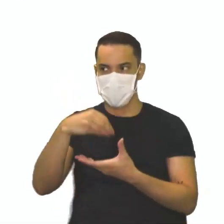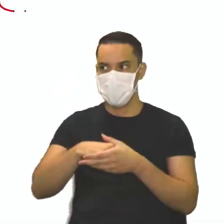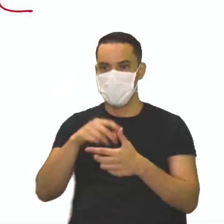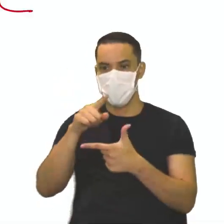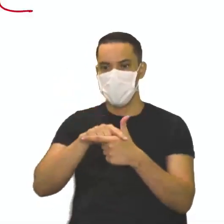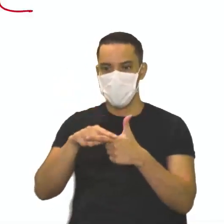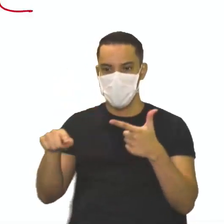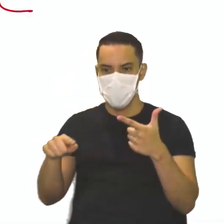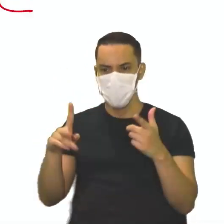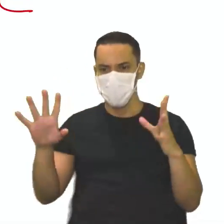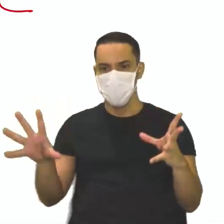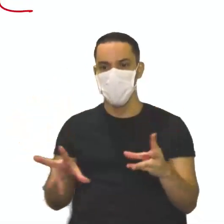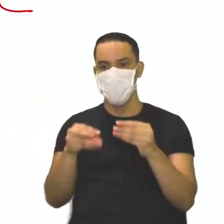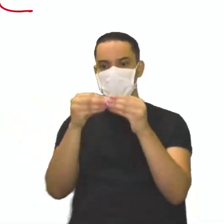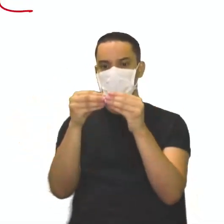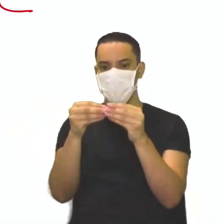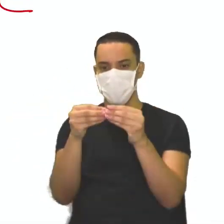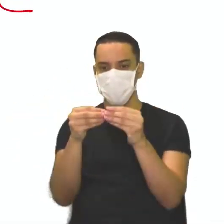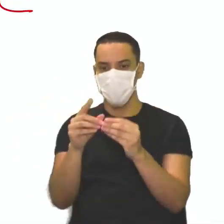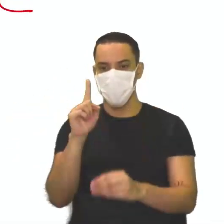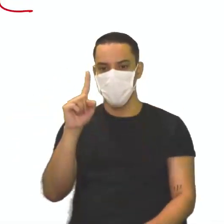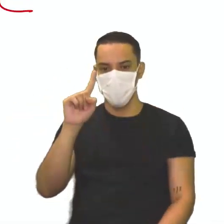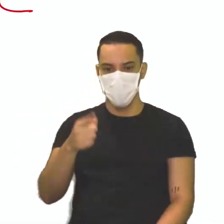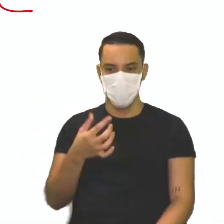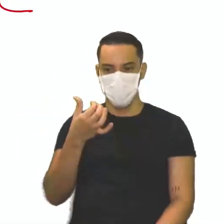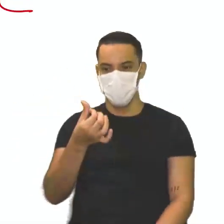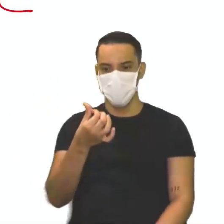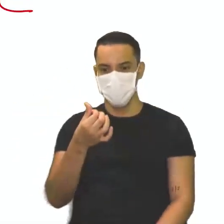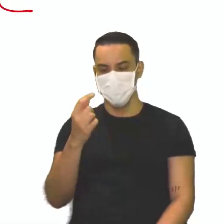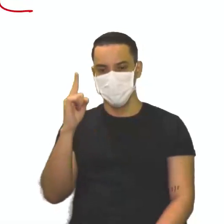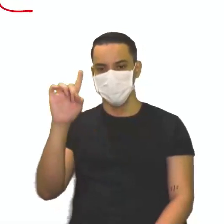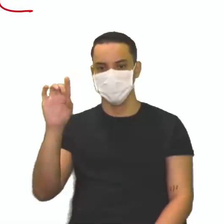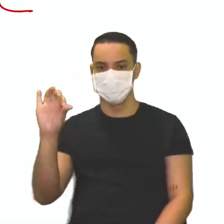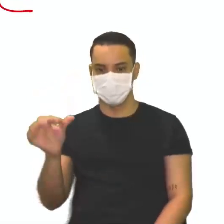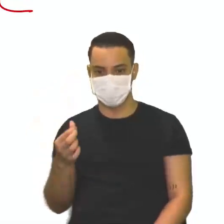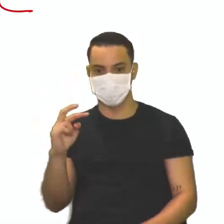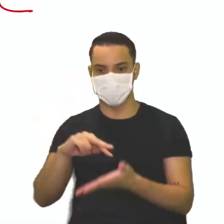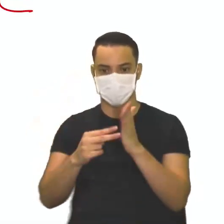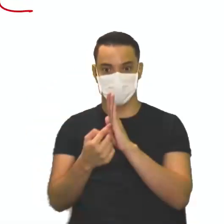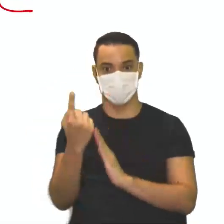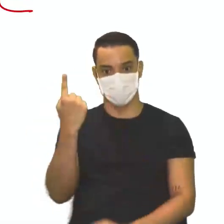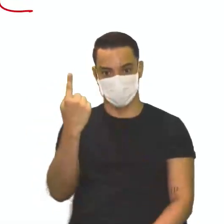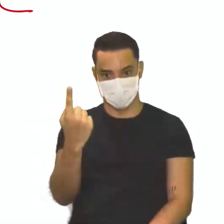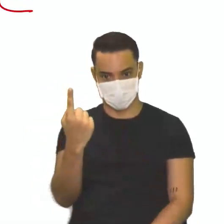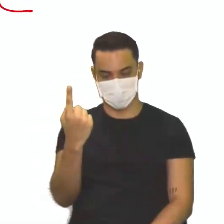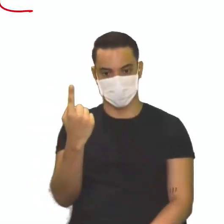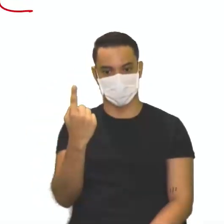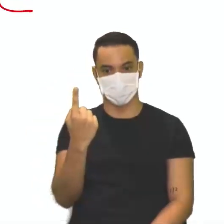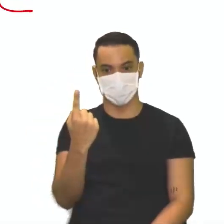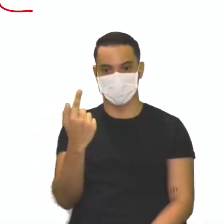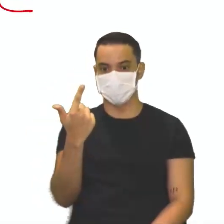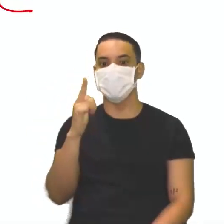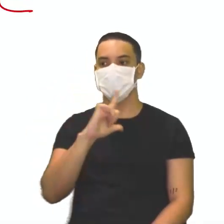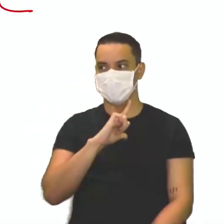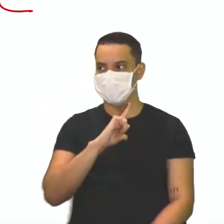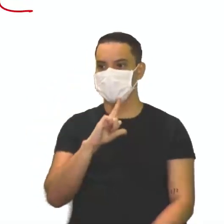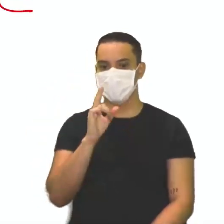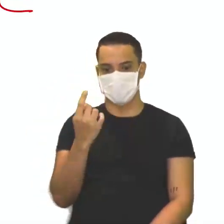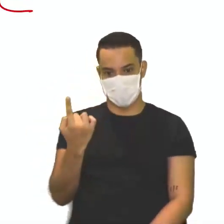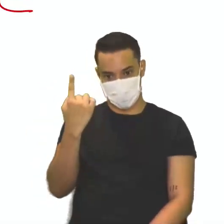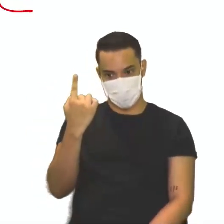dividido pela carga elementar. 1,6 por 1,6 é 1, certo? Não aparece, mas está